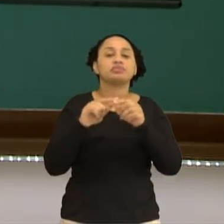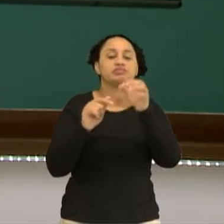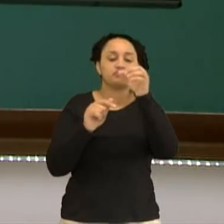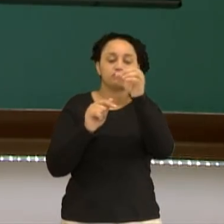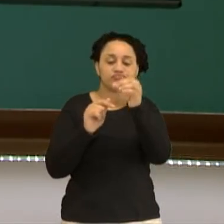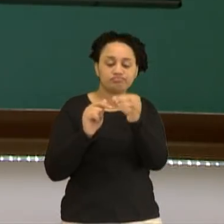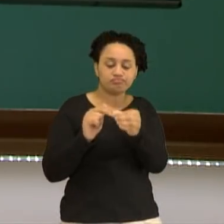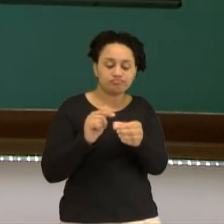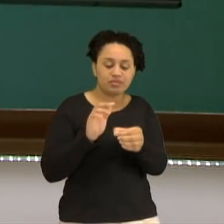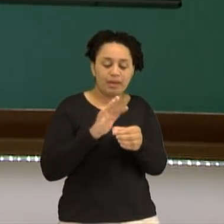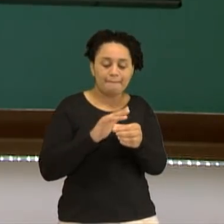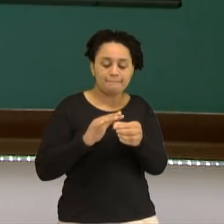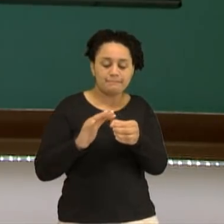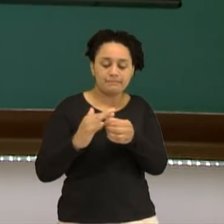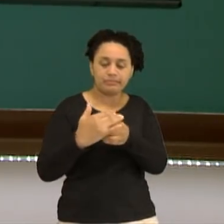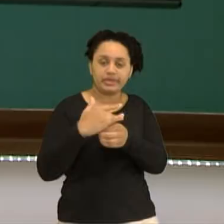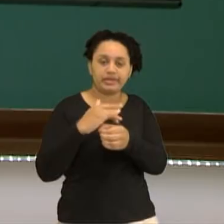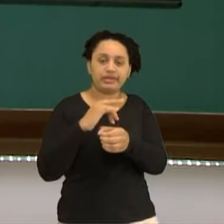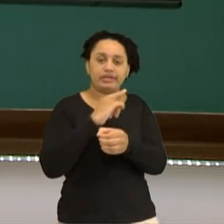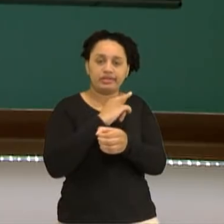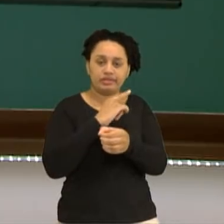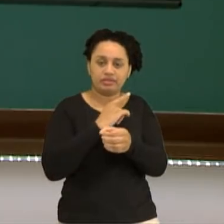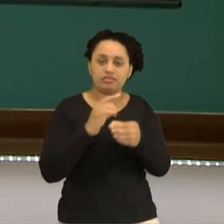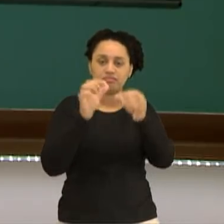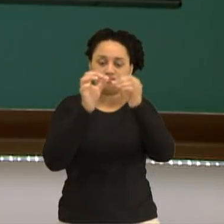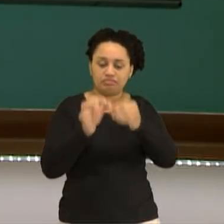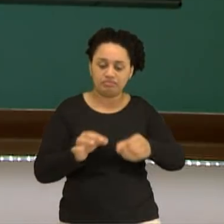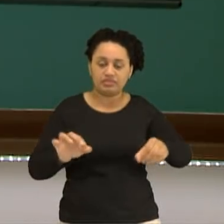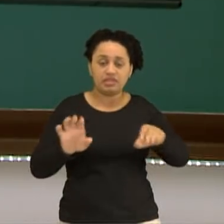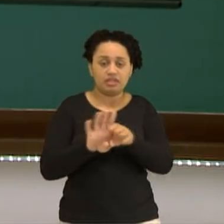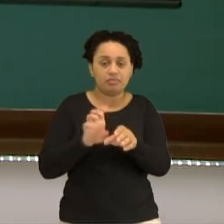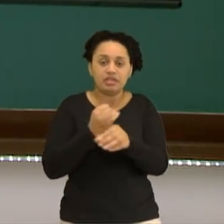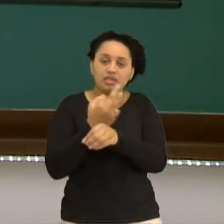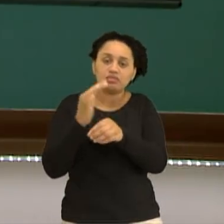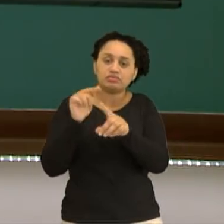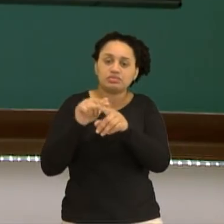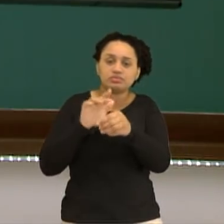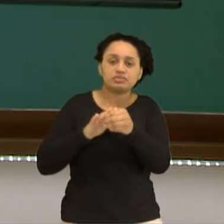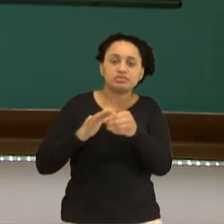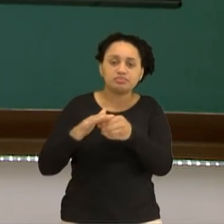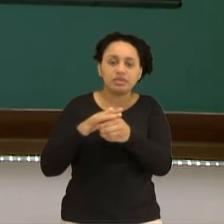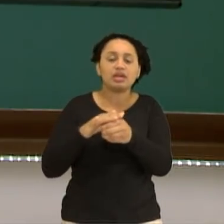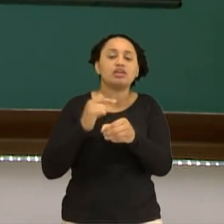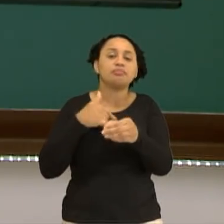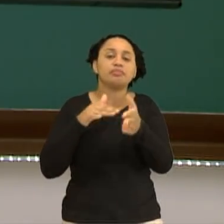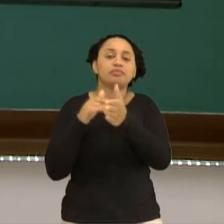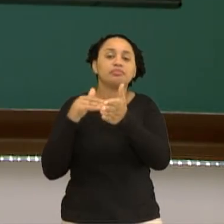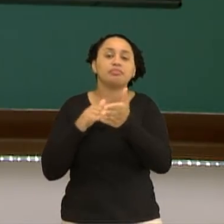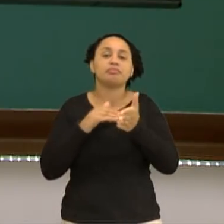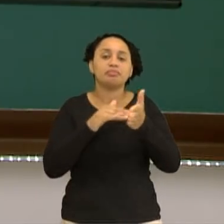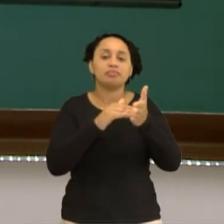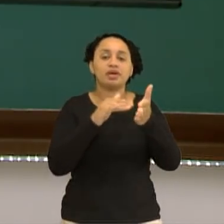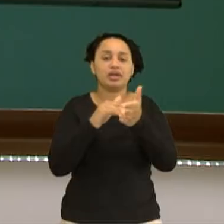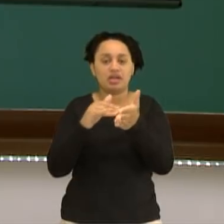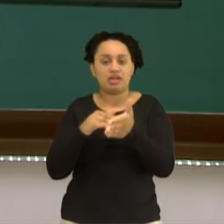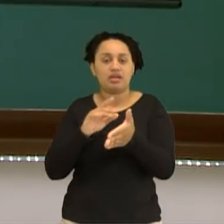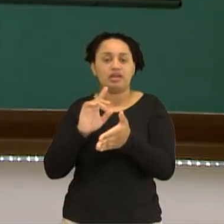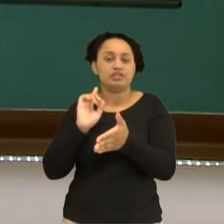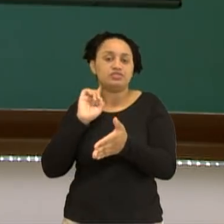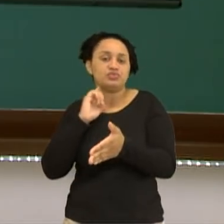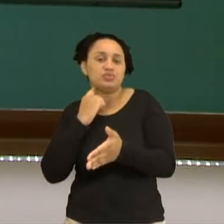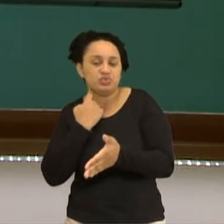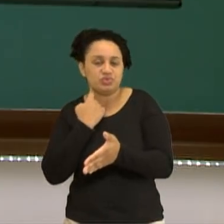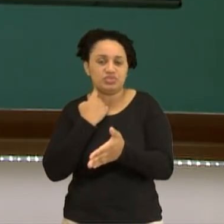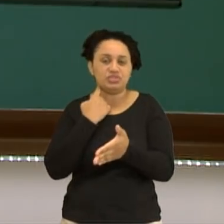ali perto da carina, nos brônquios, tá certo? Esses cílios vão, a princípio, impedir a entrada